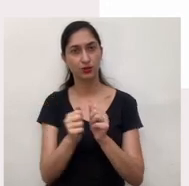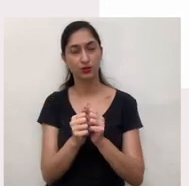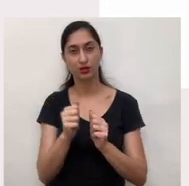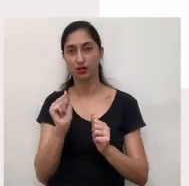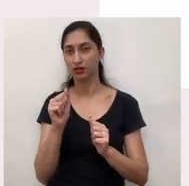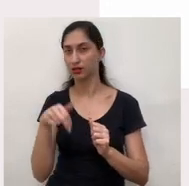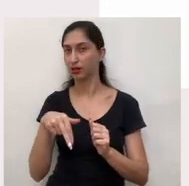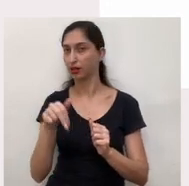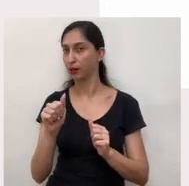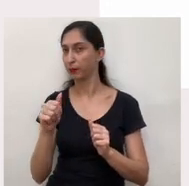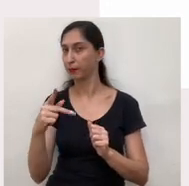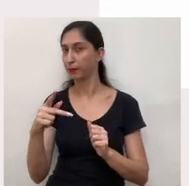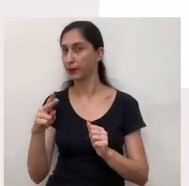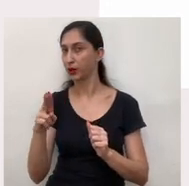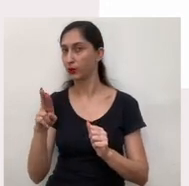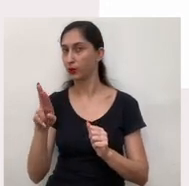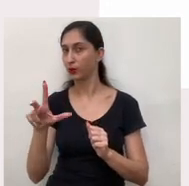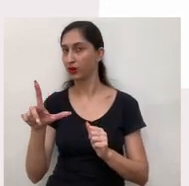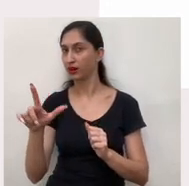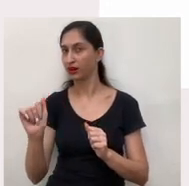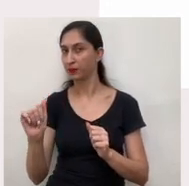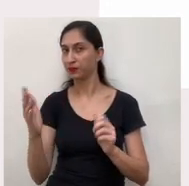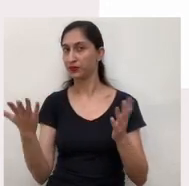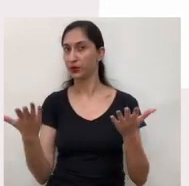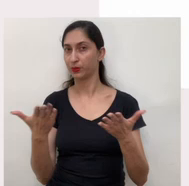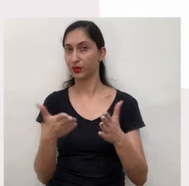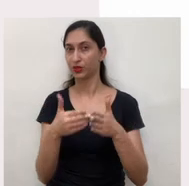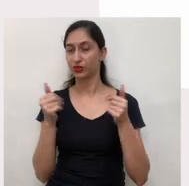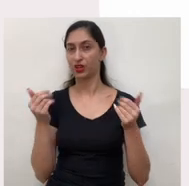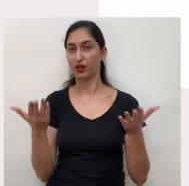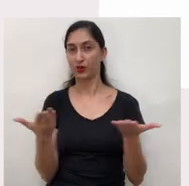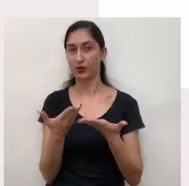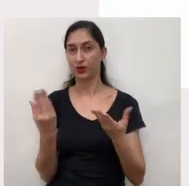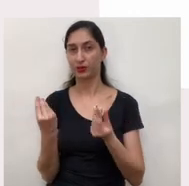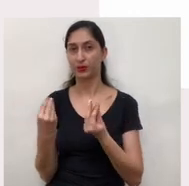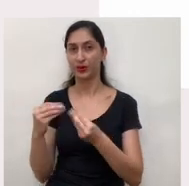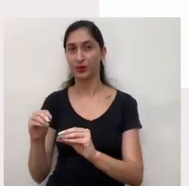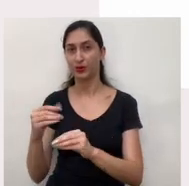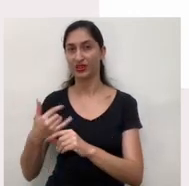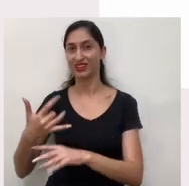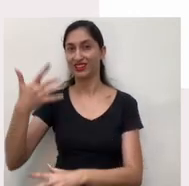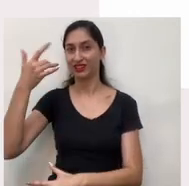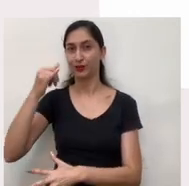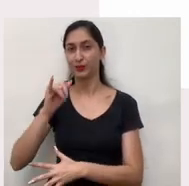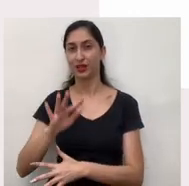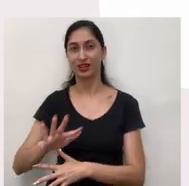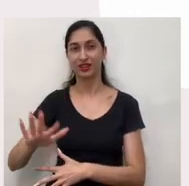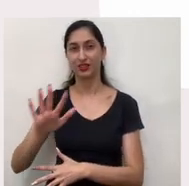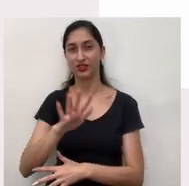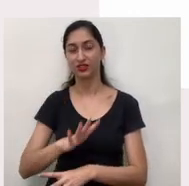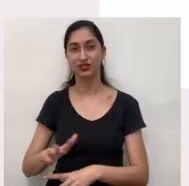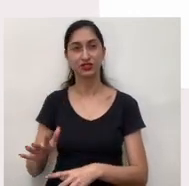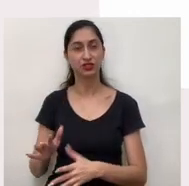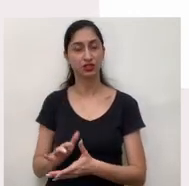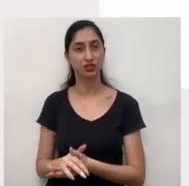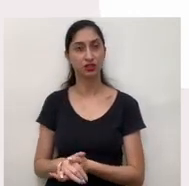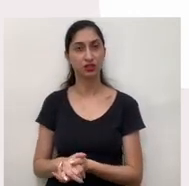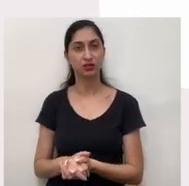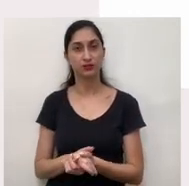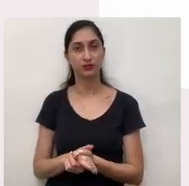Eu pedi para a Giovana colocar aí no chat a lista das imagens, porque eu não consegui